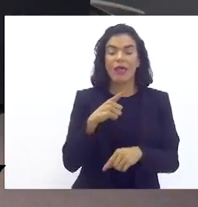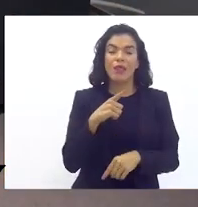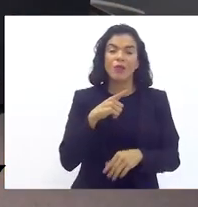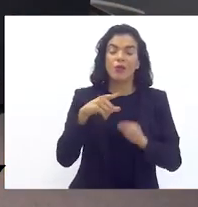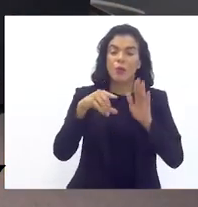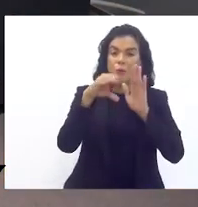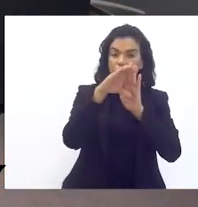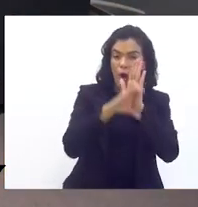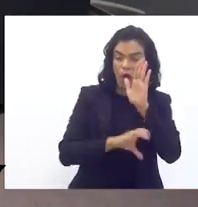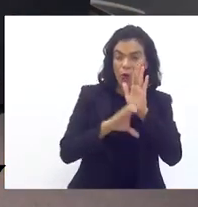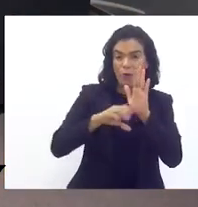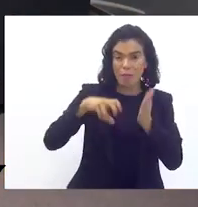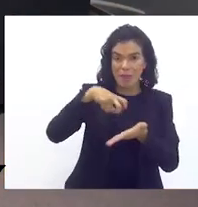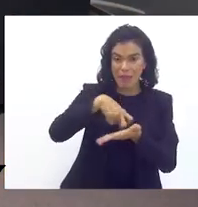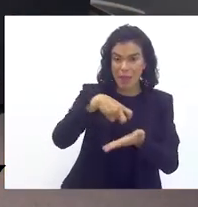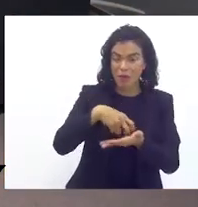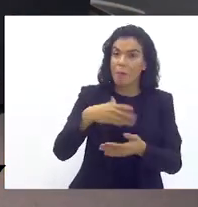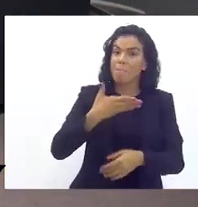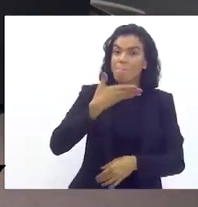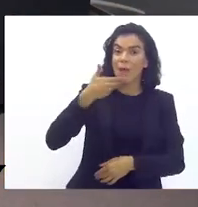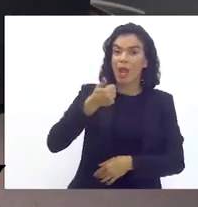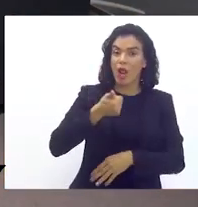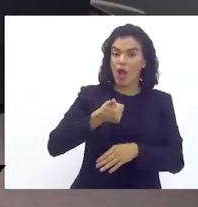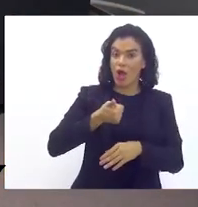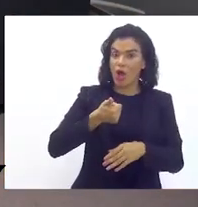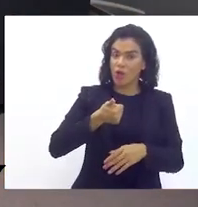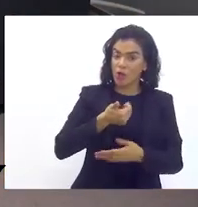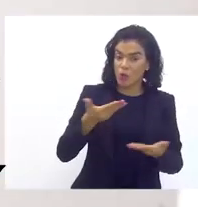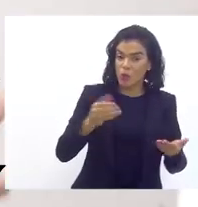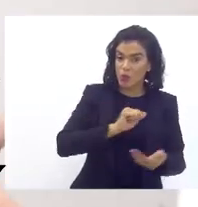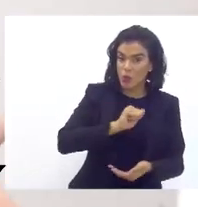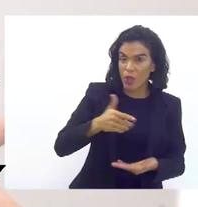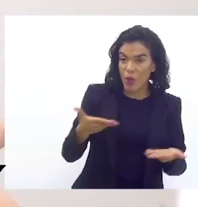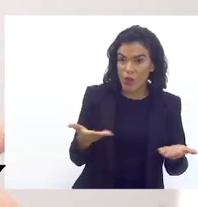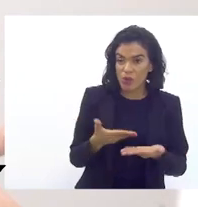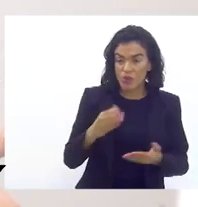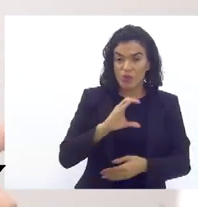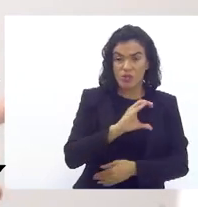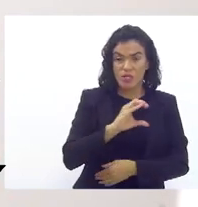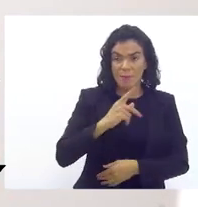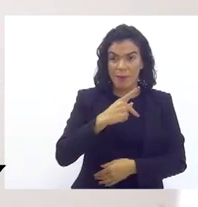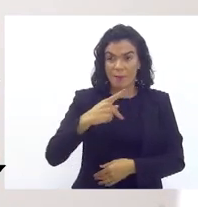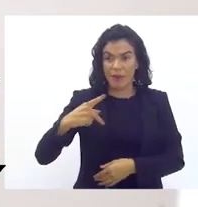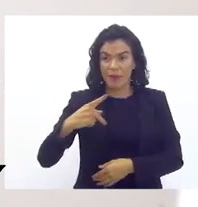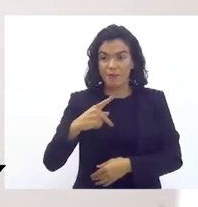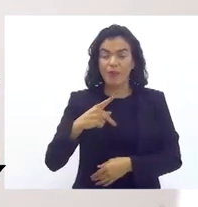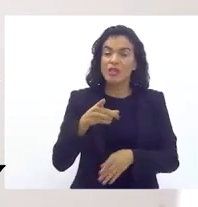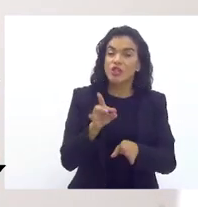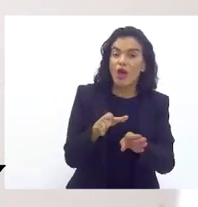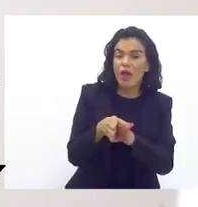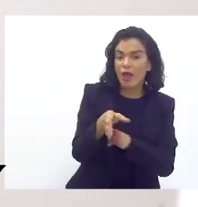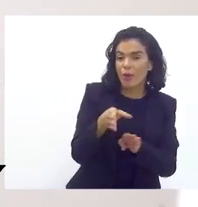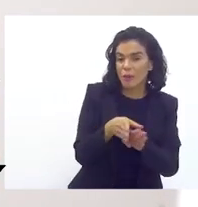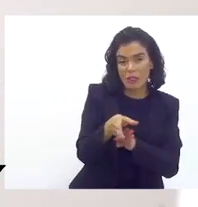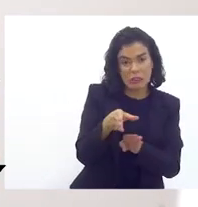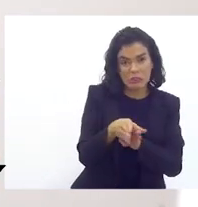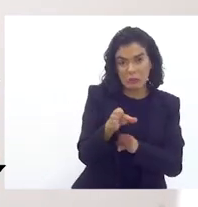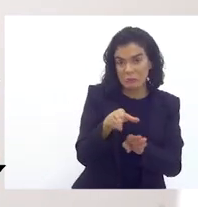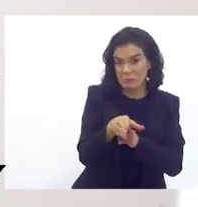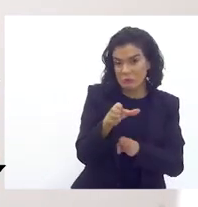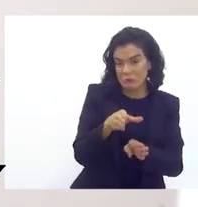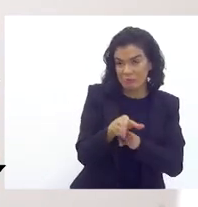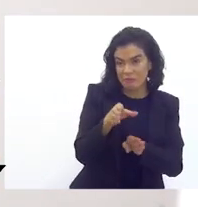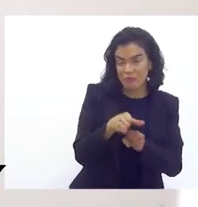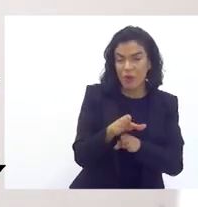1841 já tá melhor do que a gente tem hoje hoje o que a gente tem no CPP é visto como uma recomendação só recentemente